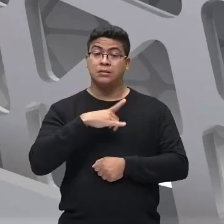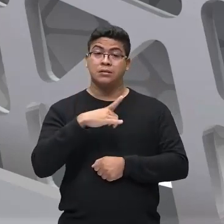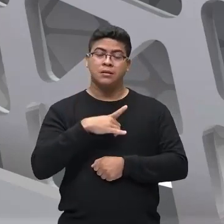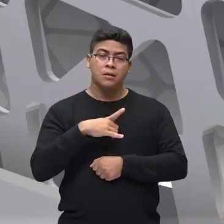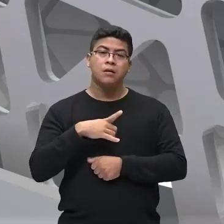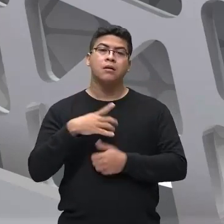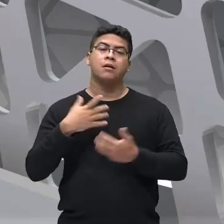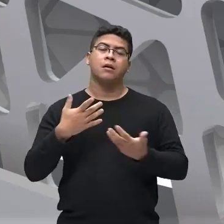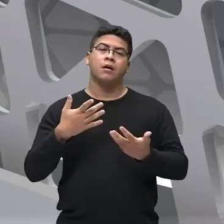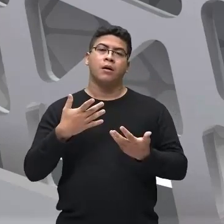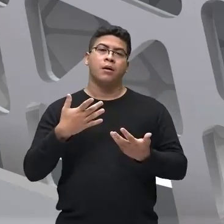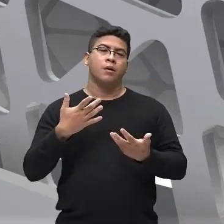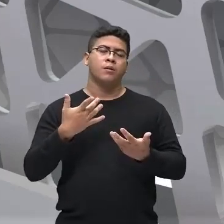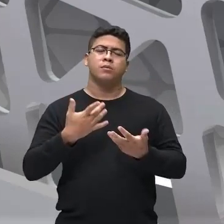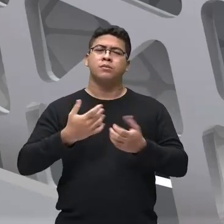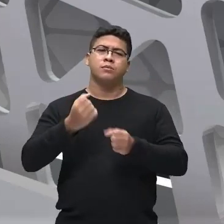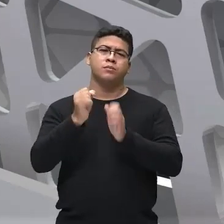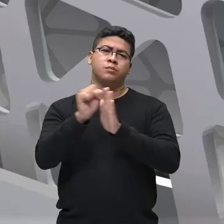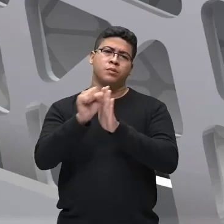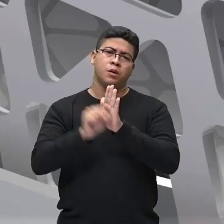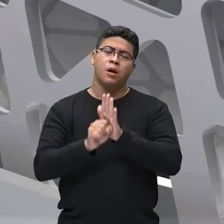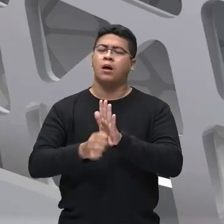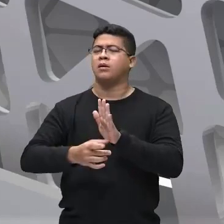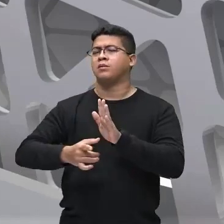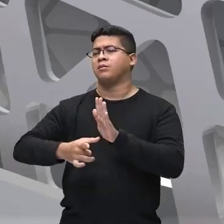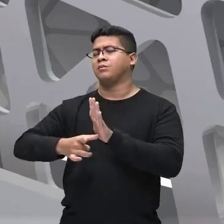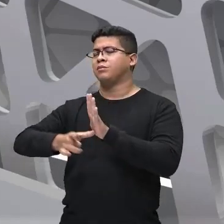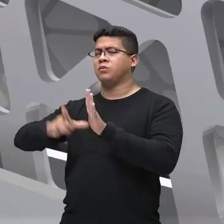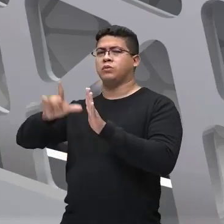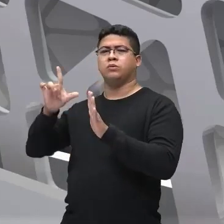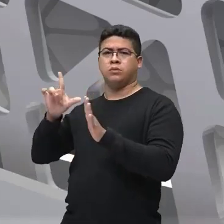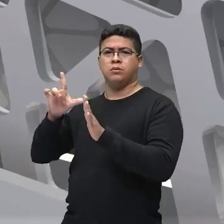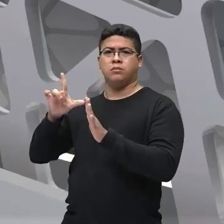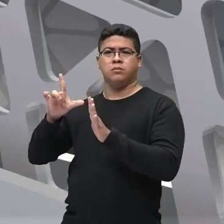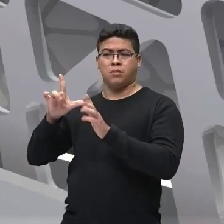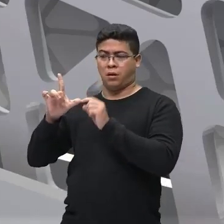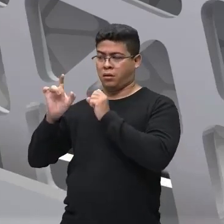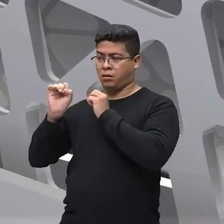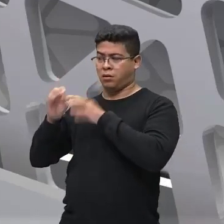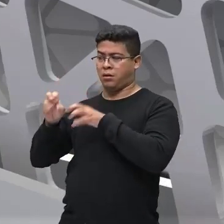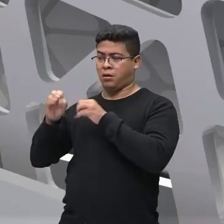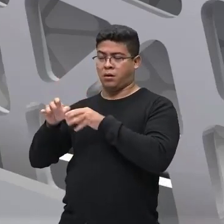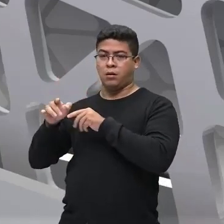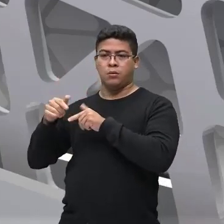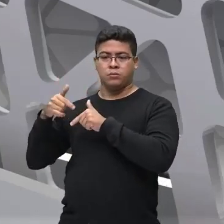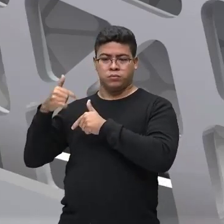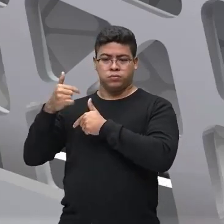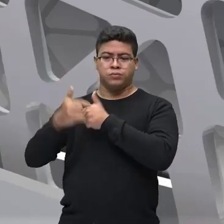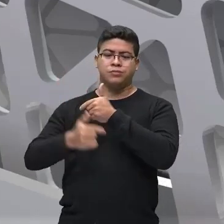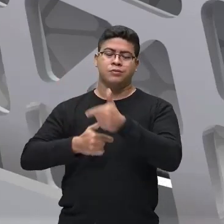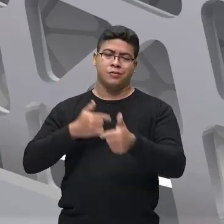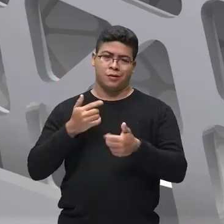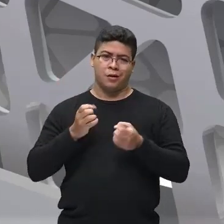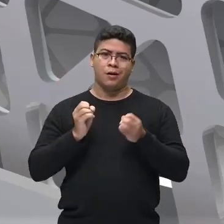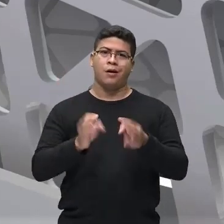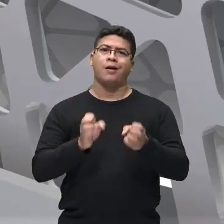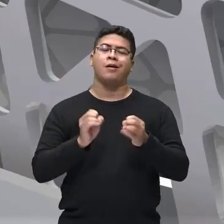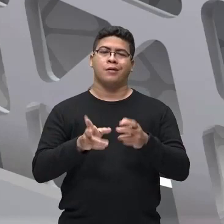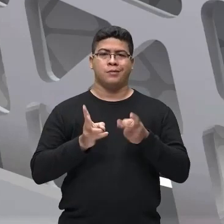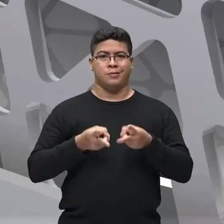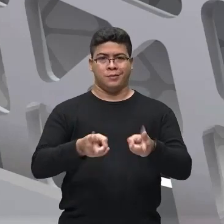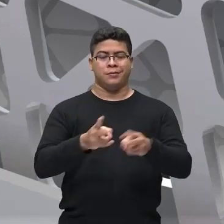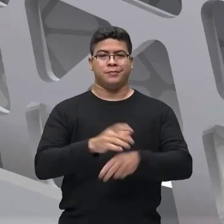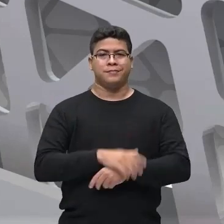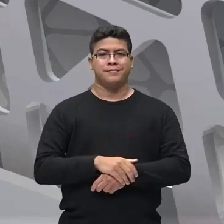de séculos atrás, nós podemos continuar tentando. Vocês não acham? Então, pessoal,